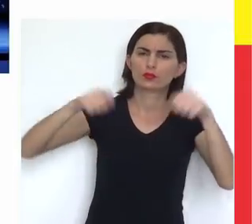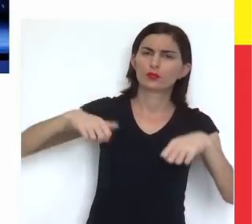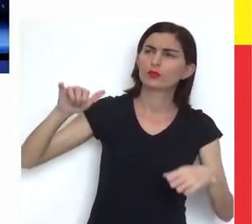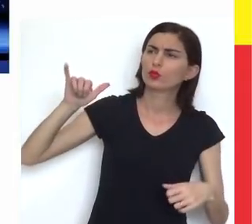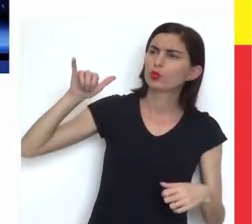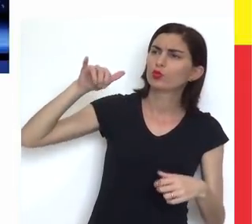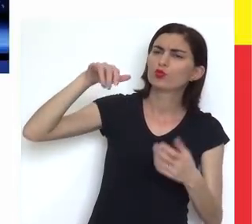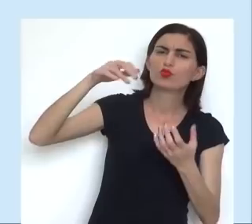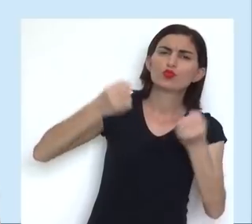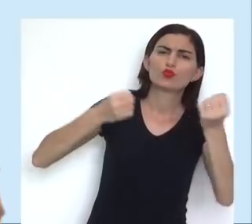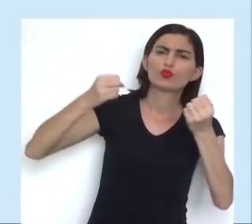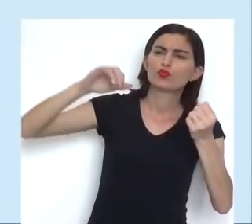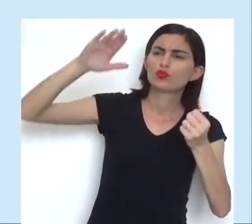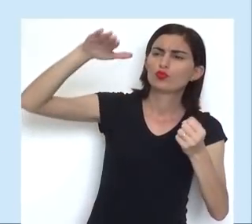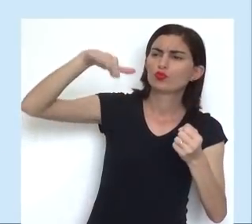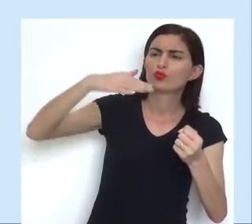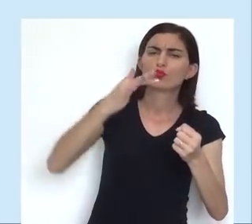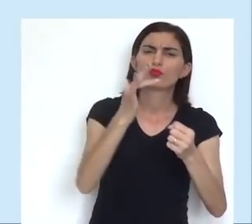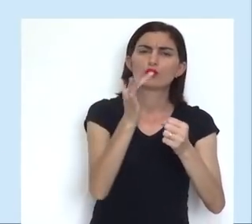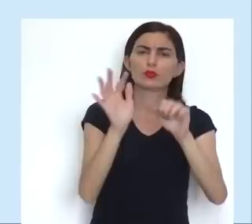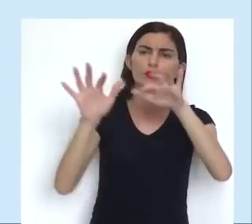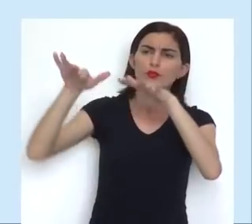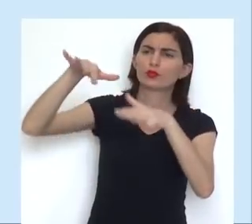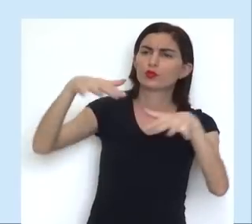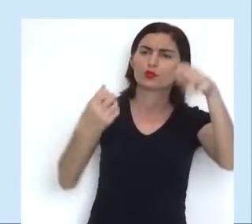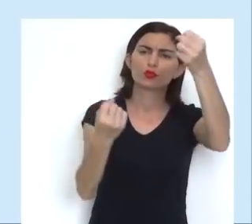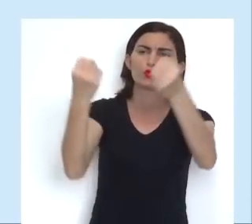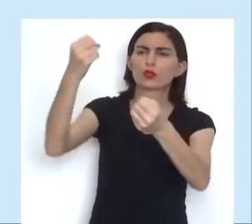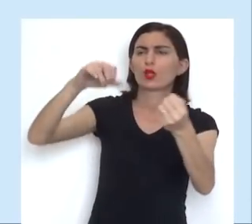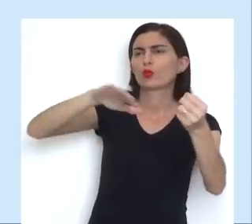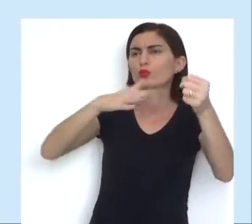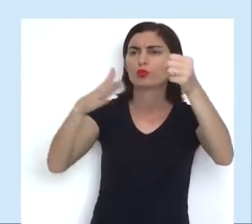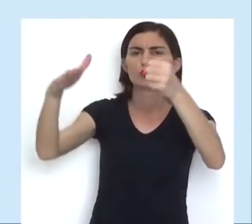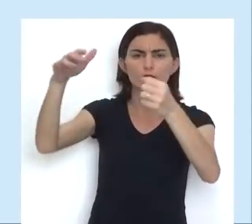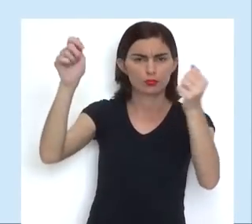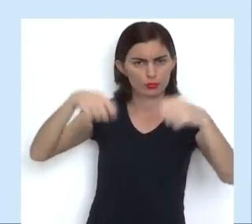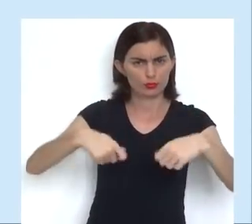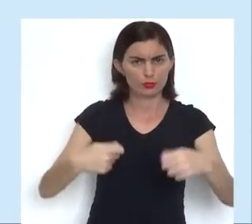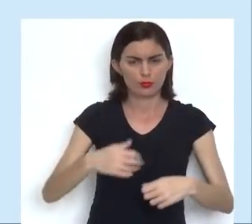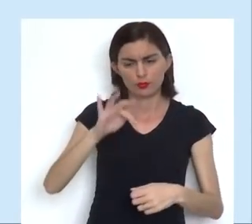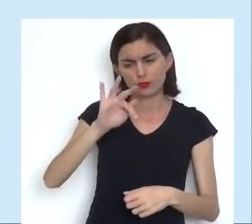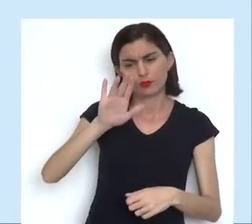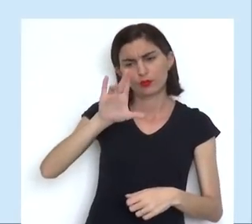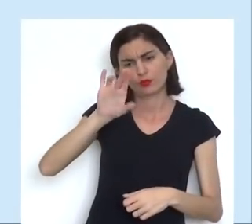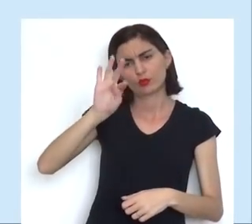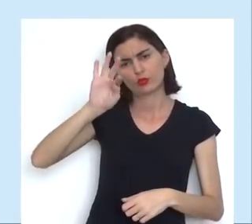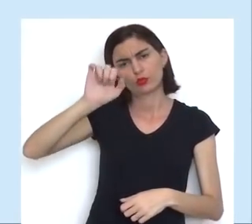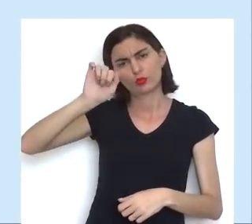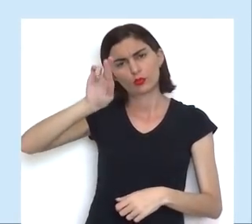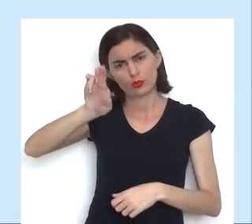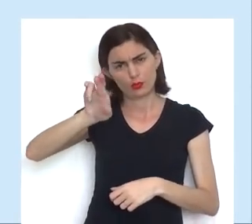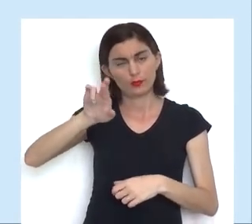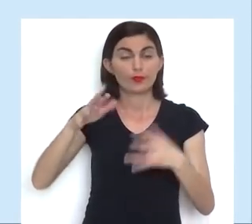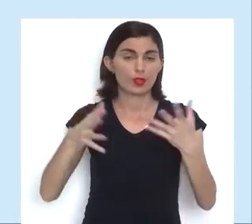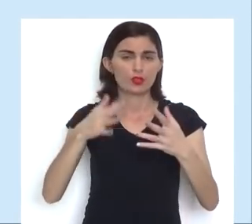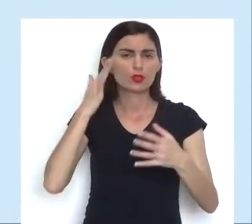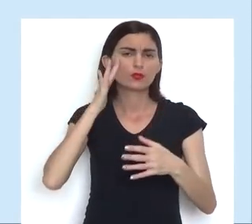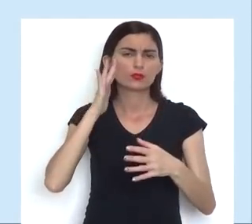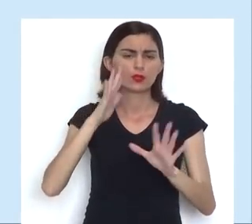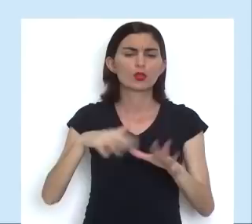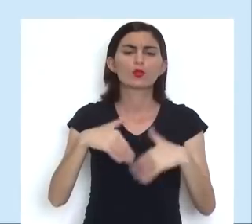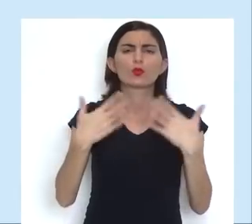vai flutuar, tá? Então, vamos começar a aula. A gente vai entender um pouquinho sobre quais os meios